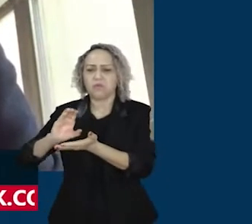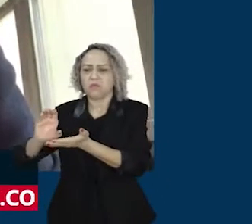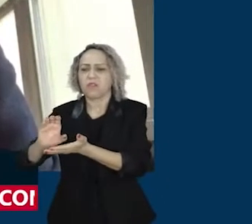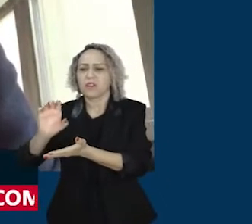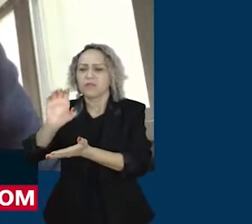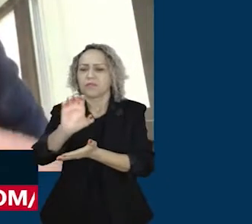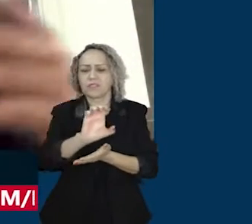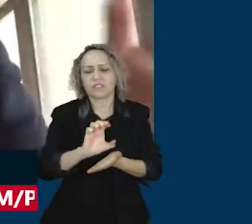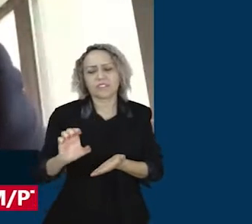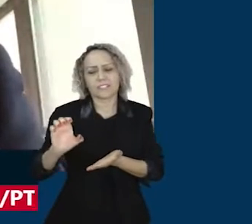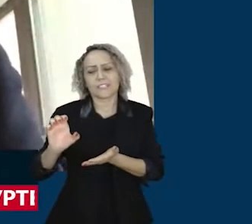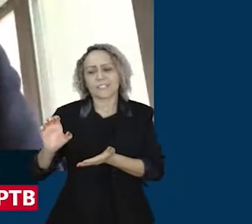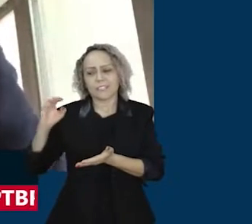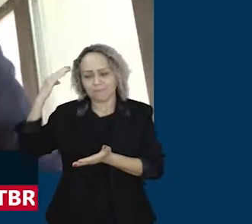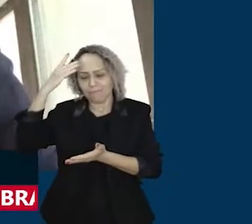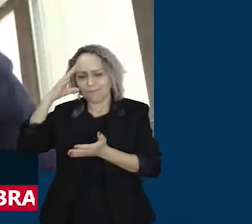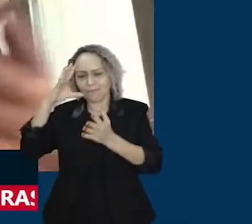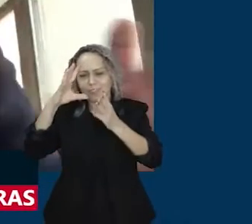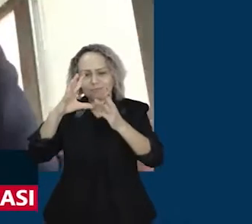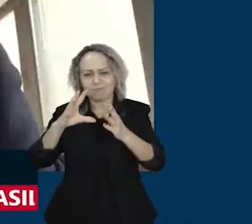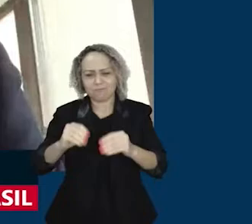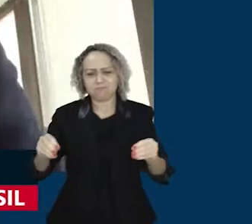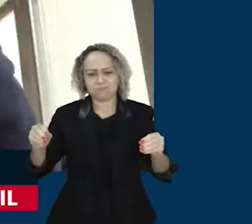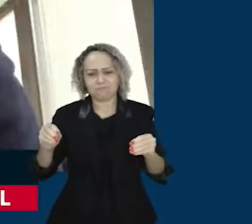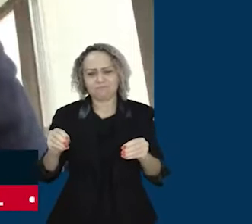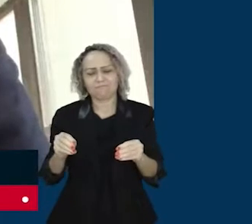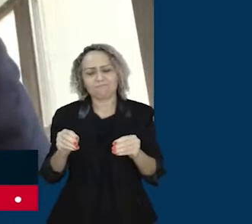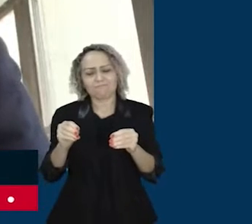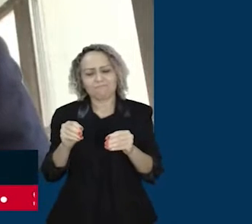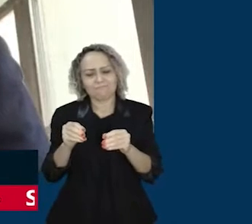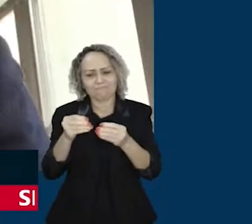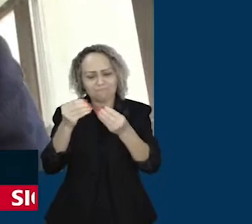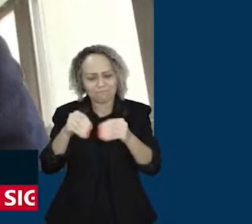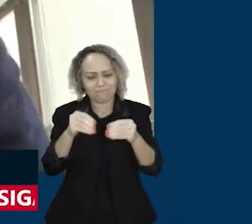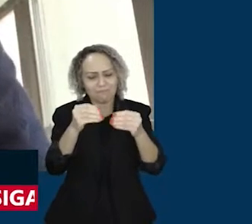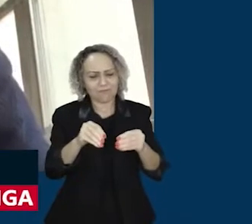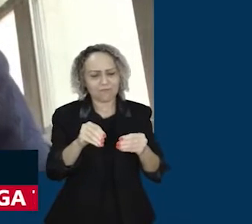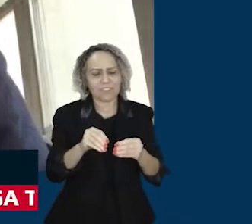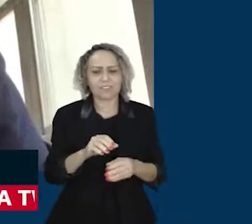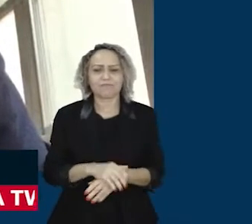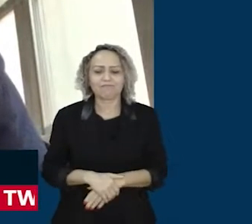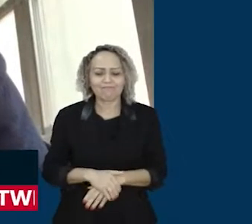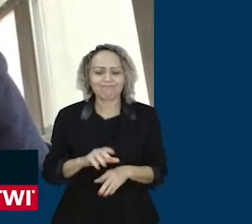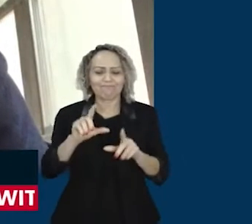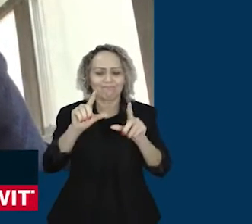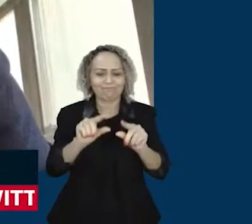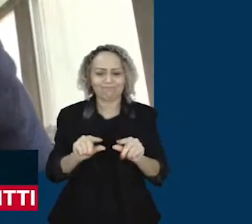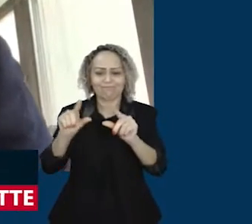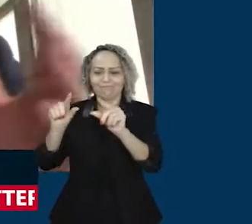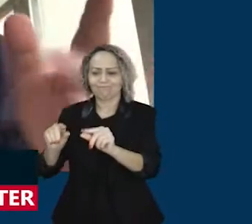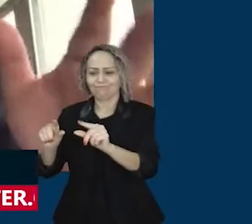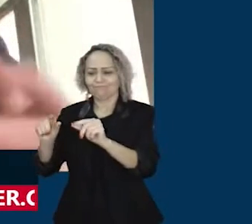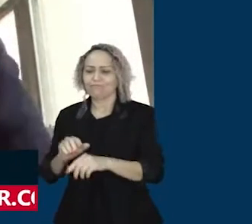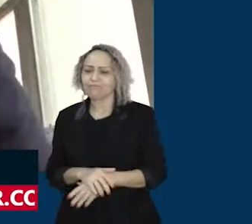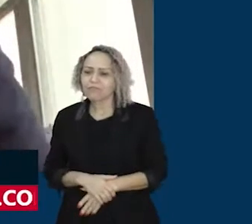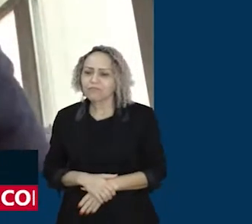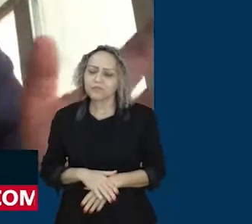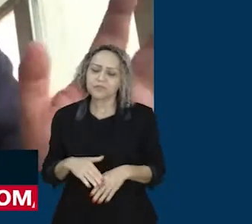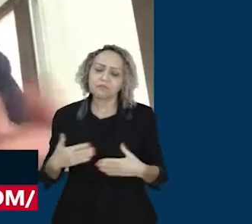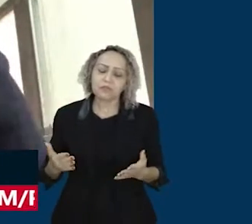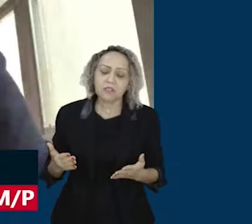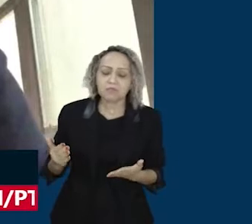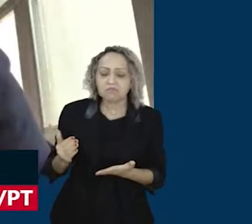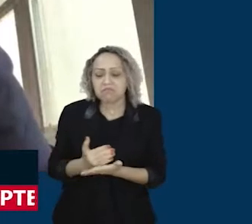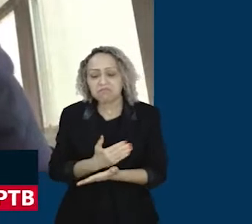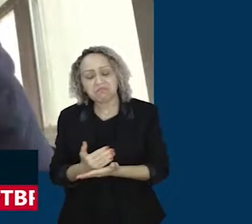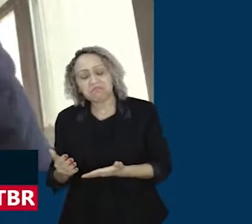os governadores. Ele acha que todos os governadores são contra ele, que não resolve nada ser amigo de governador, fora um ou outro aí que dá tapinha nas costas, mas